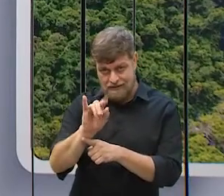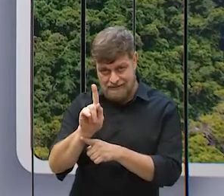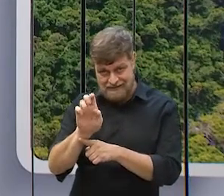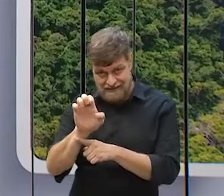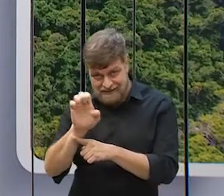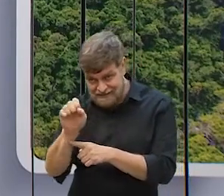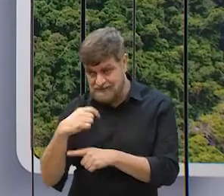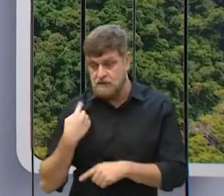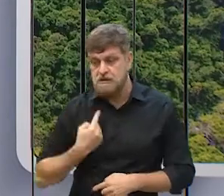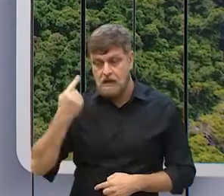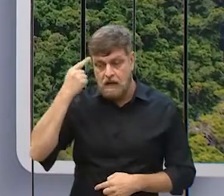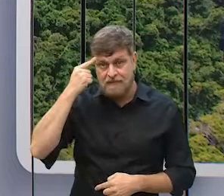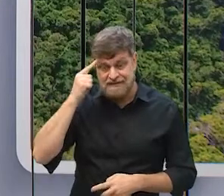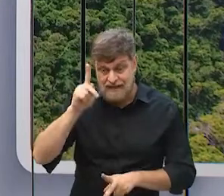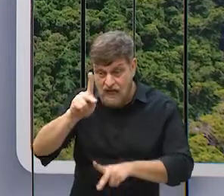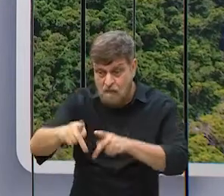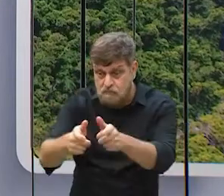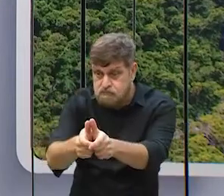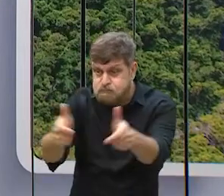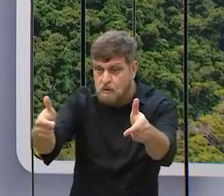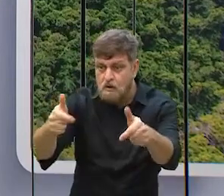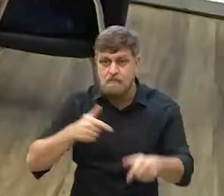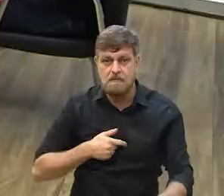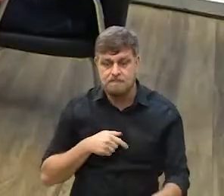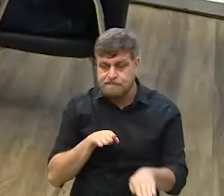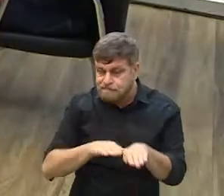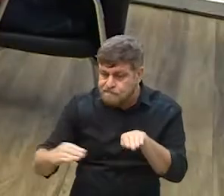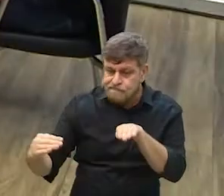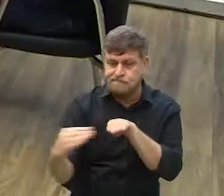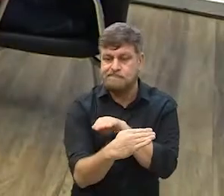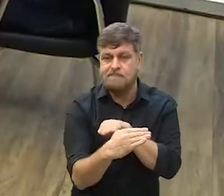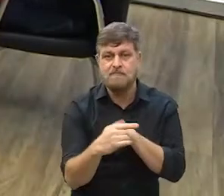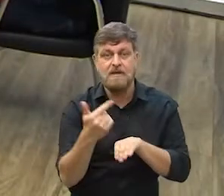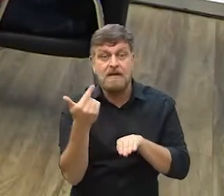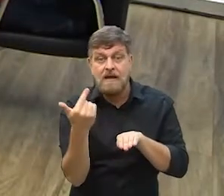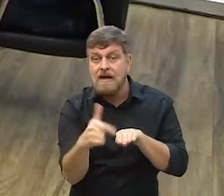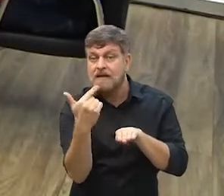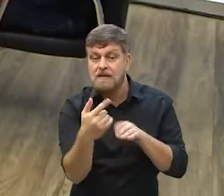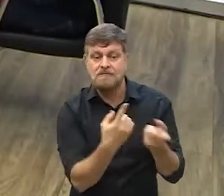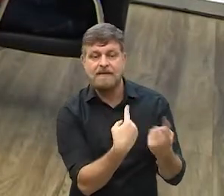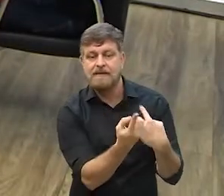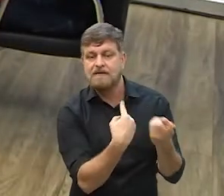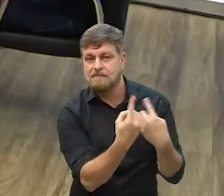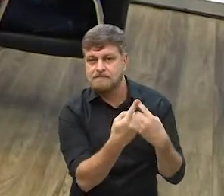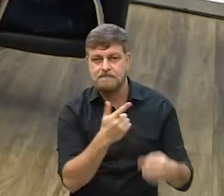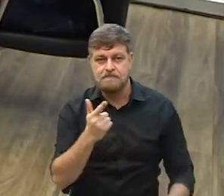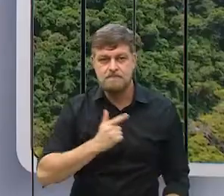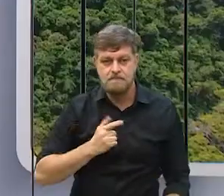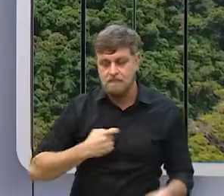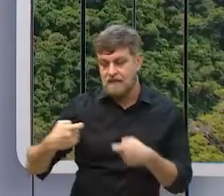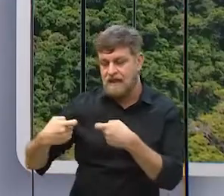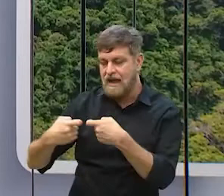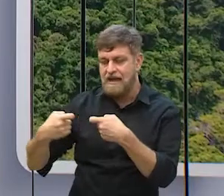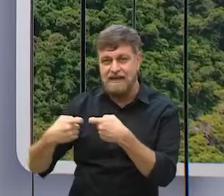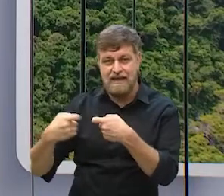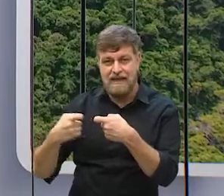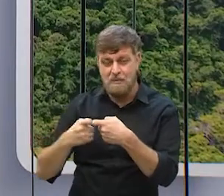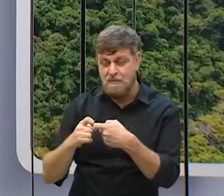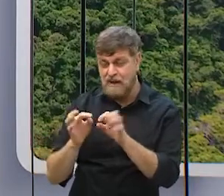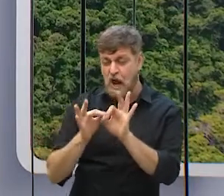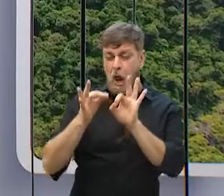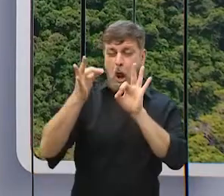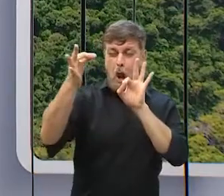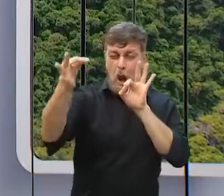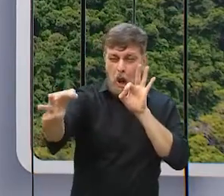região de Campinas, que não têm acesso a essas rodovias. Eles têm acesso a Anhanguera, lá na frente,